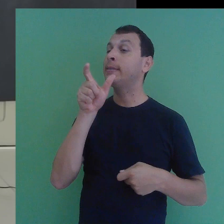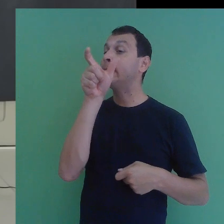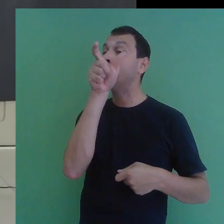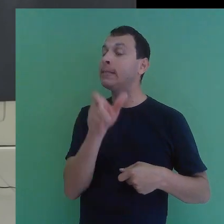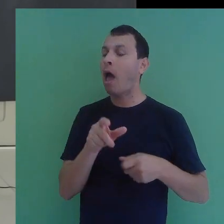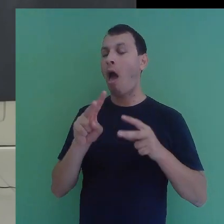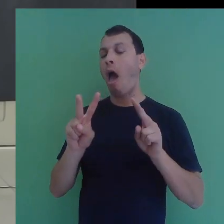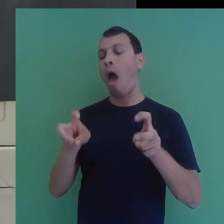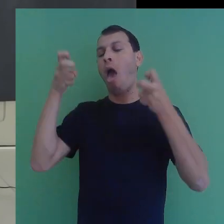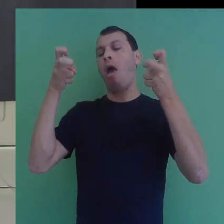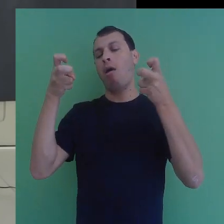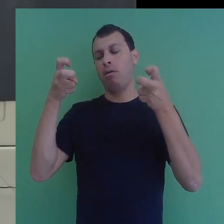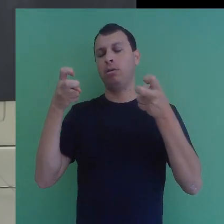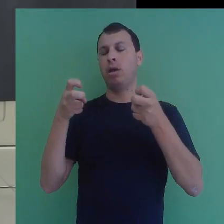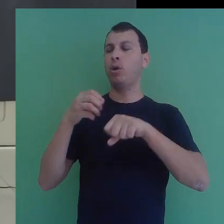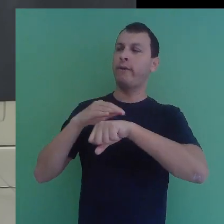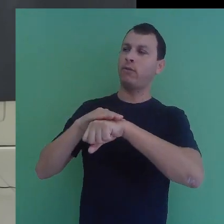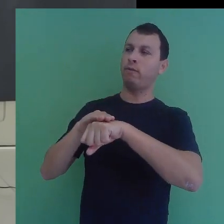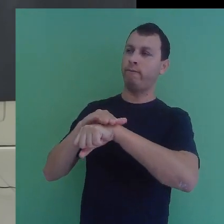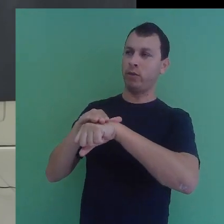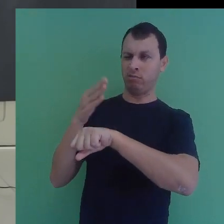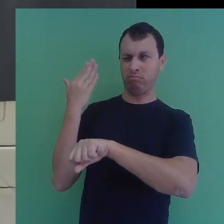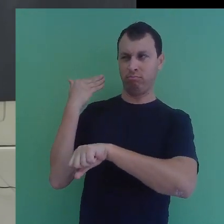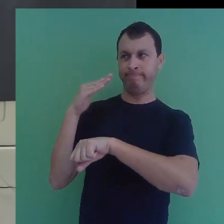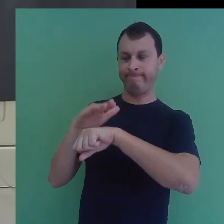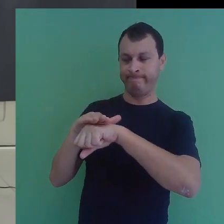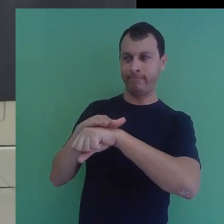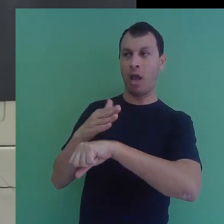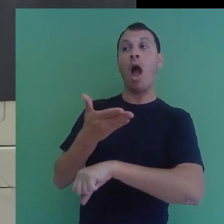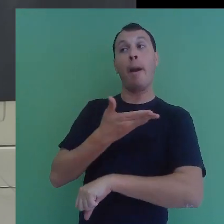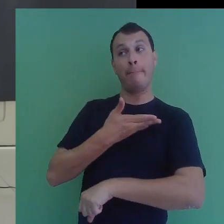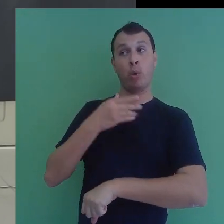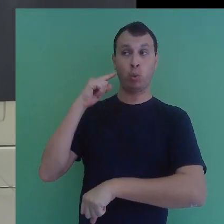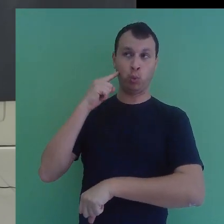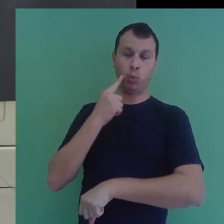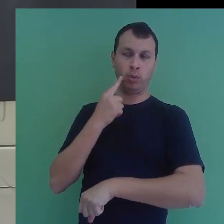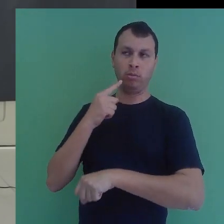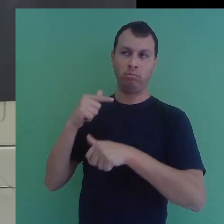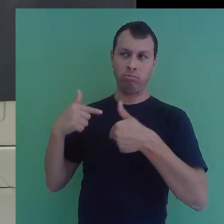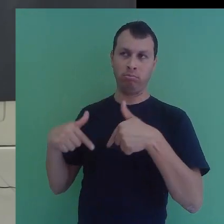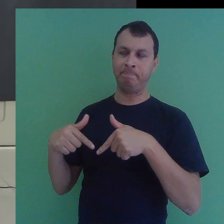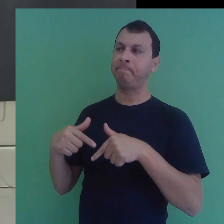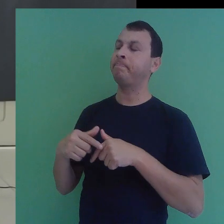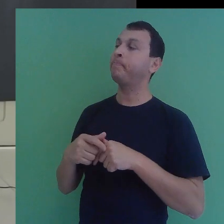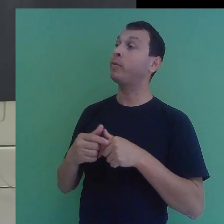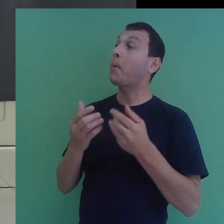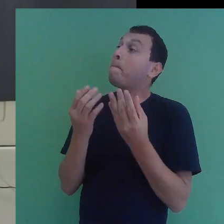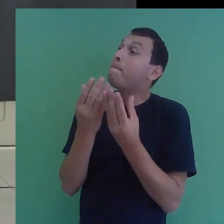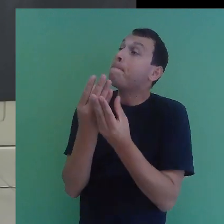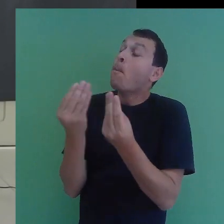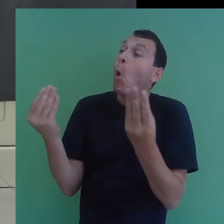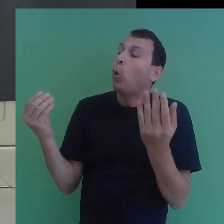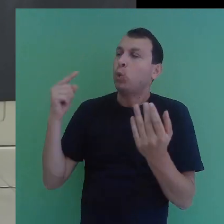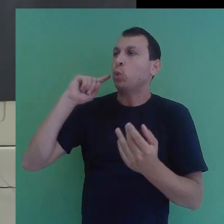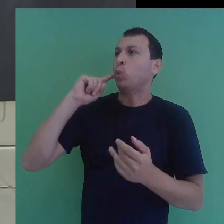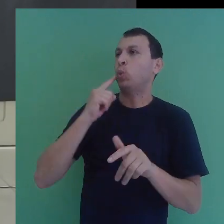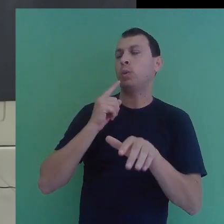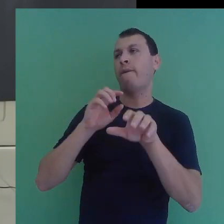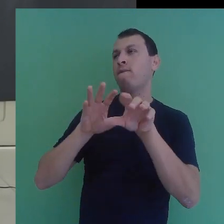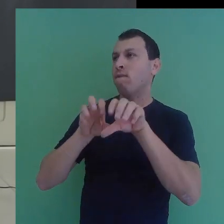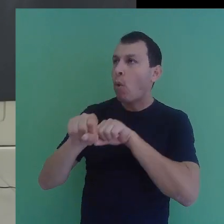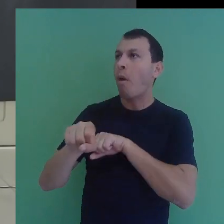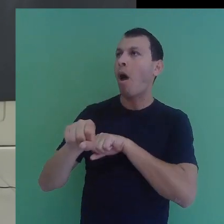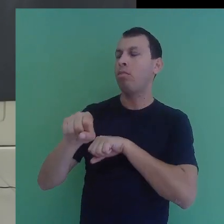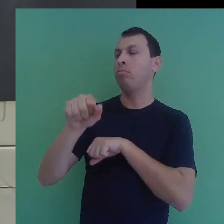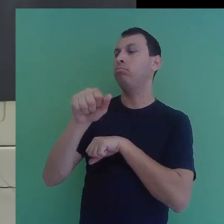reconhecidos, né? Uma coisa que eu estava conversando com um colega surdo esses dias é que muitos surdos